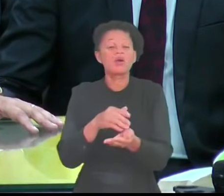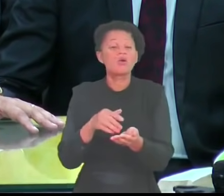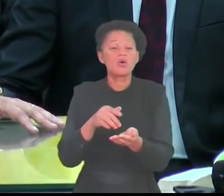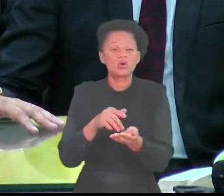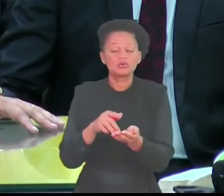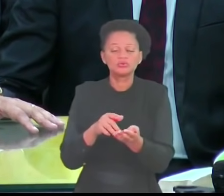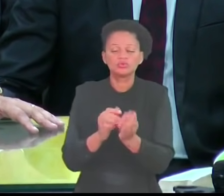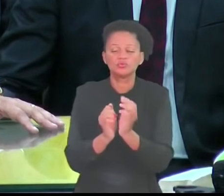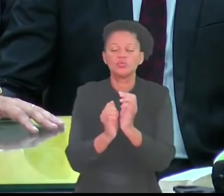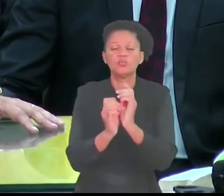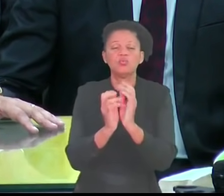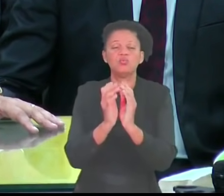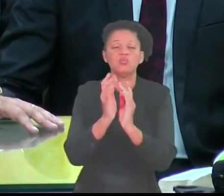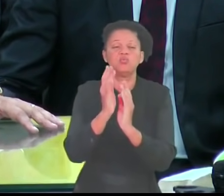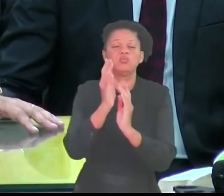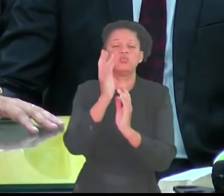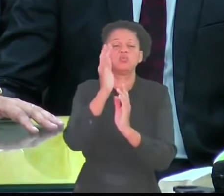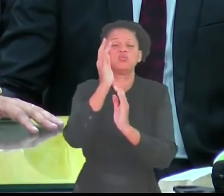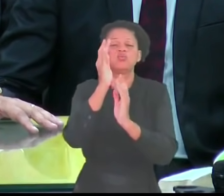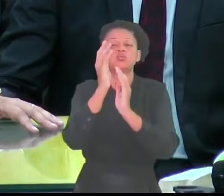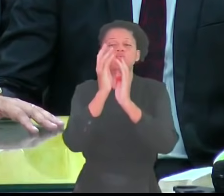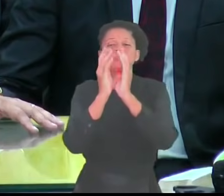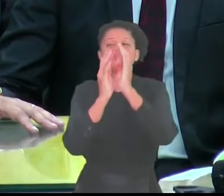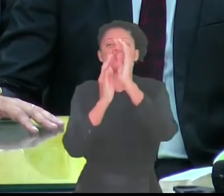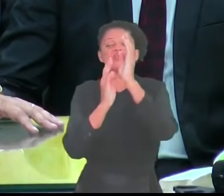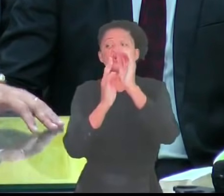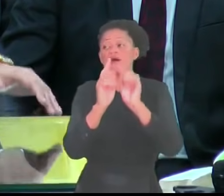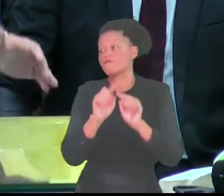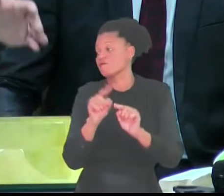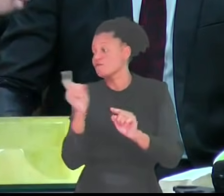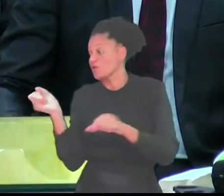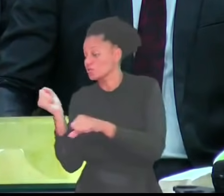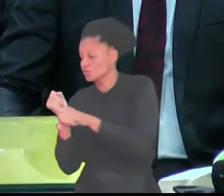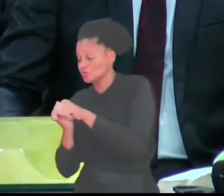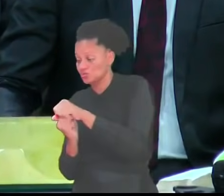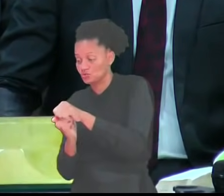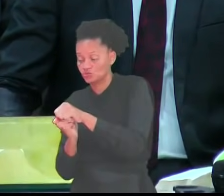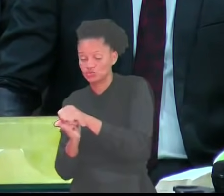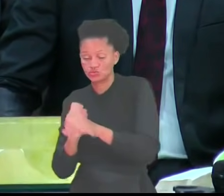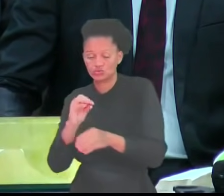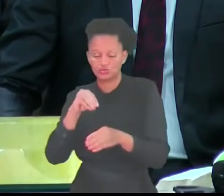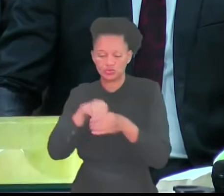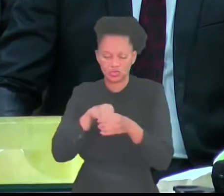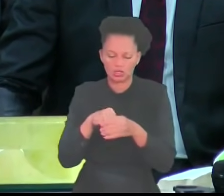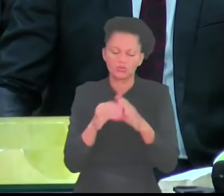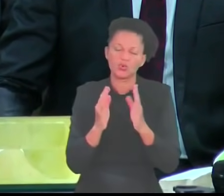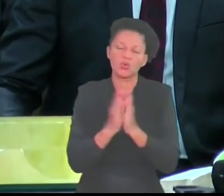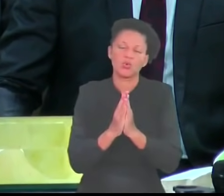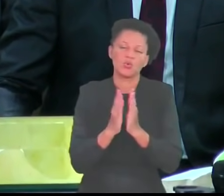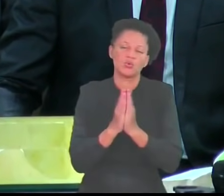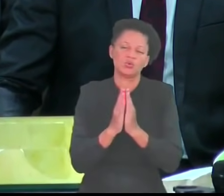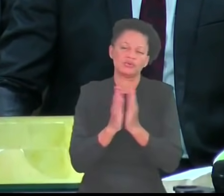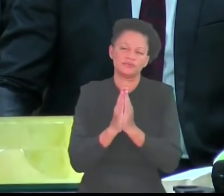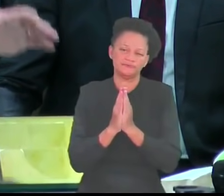De incenso. Um sacrificando lá fora e o outro orando dentro.